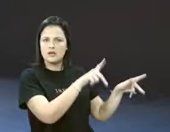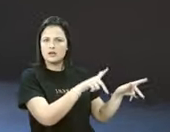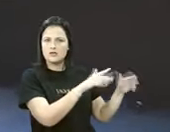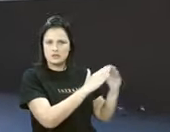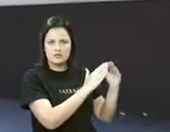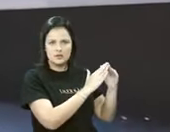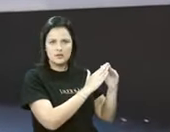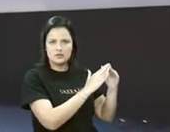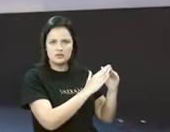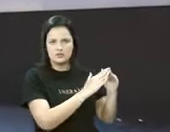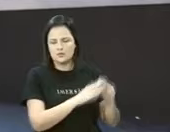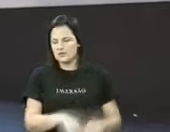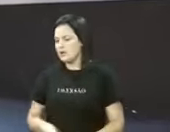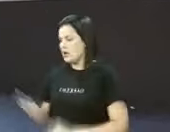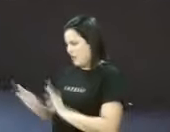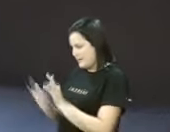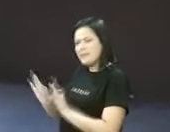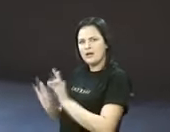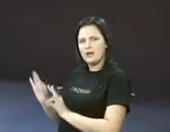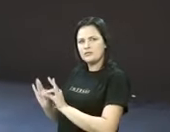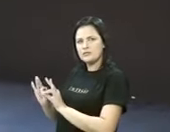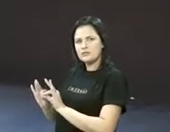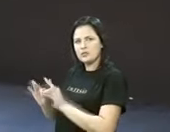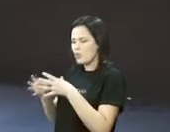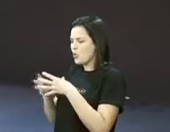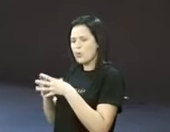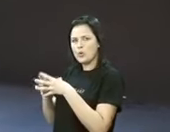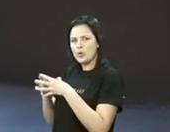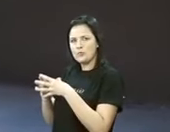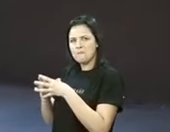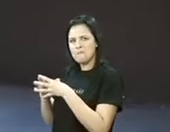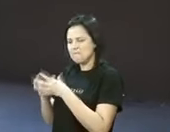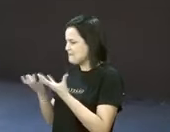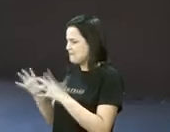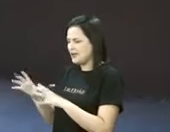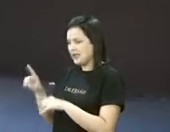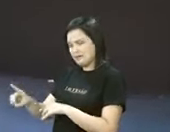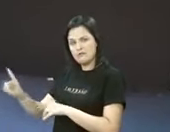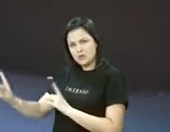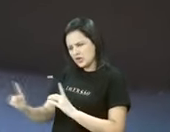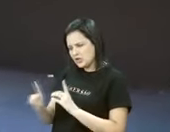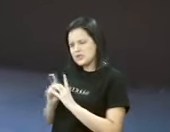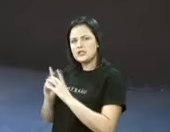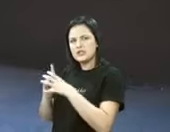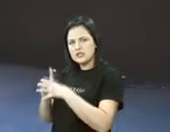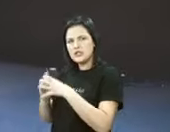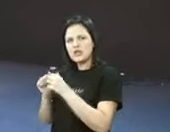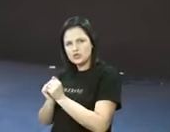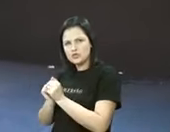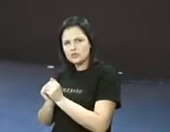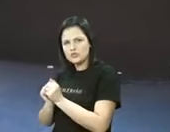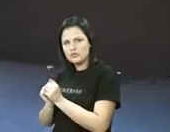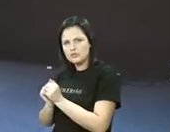está preparado? Os grupinhos não vão mais querer que você participe. Está preparado? Porque tu vai ver teu nome saindo de alguns grupinhos